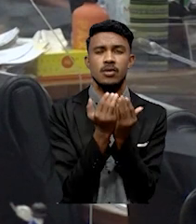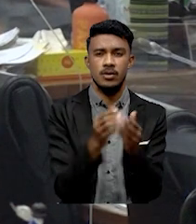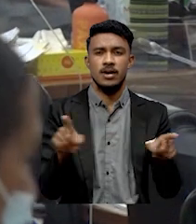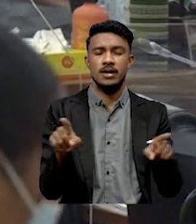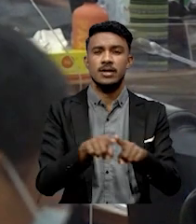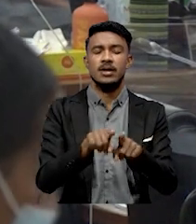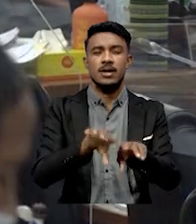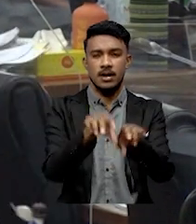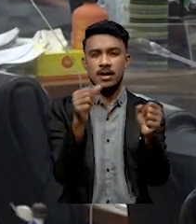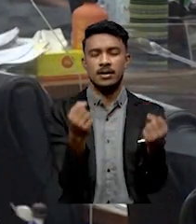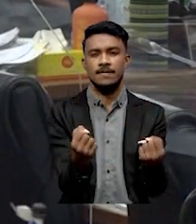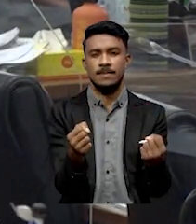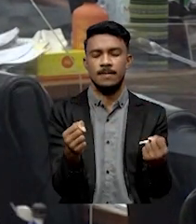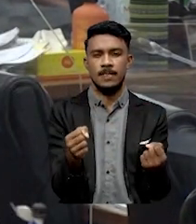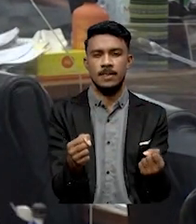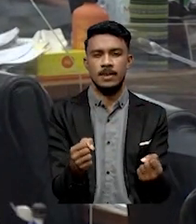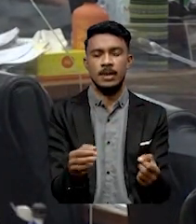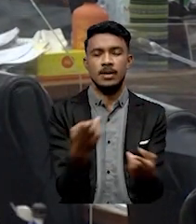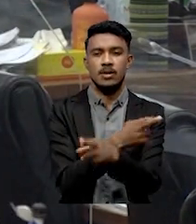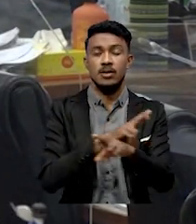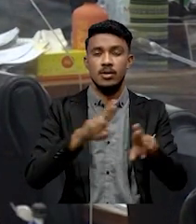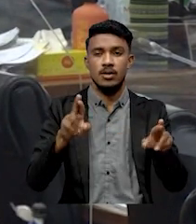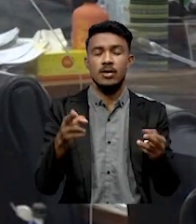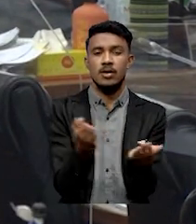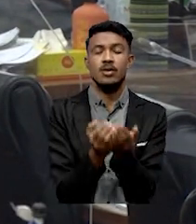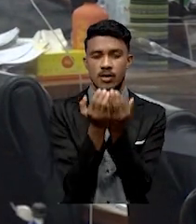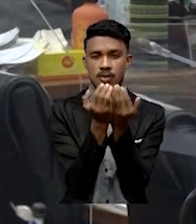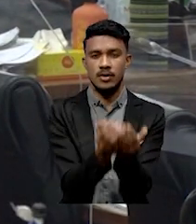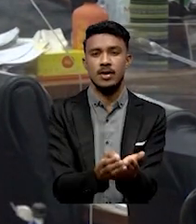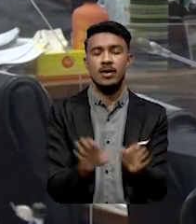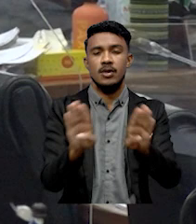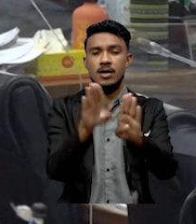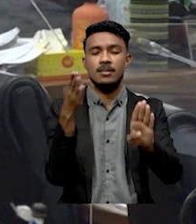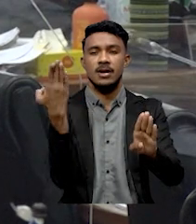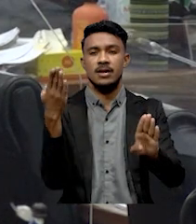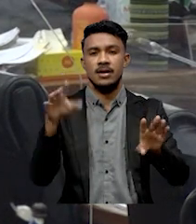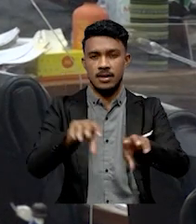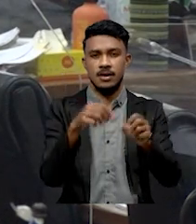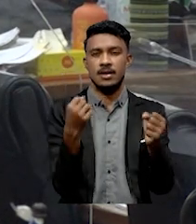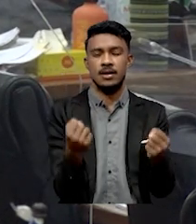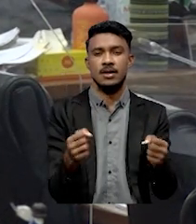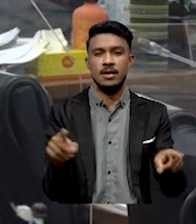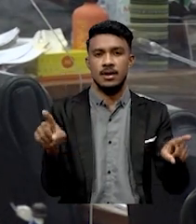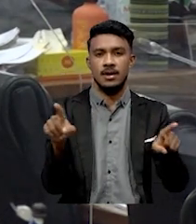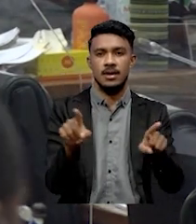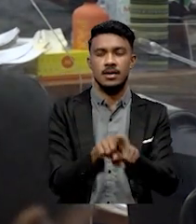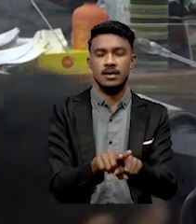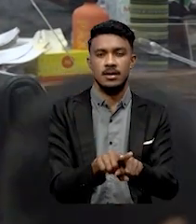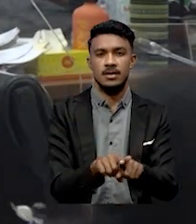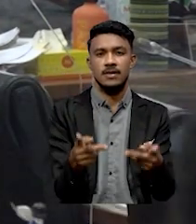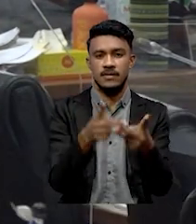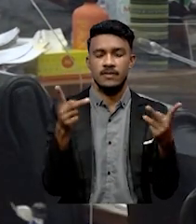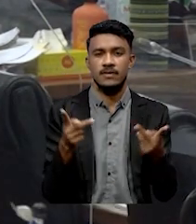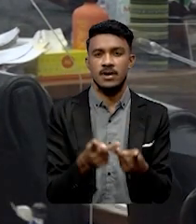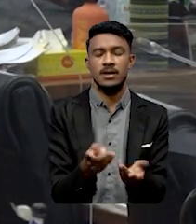dia. Ro ninya ora mata la dia, ro sofia, como se diz, capital ro ne